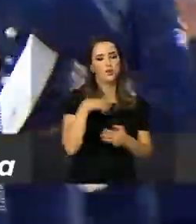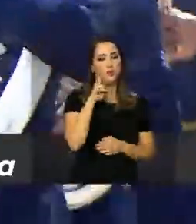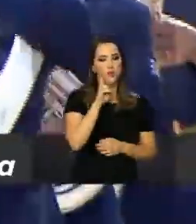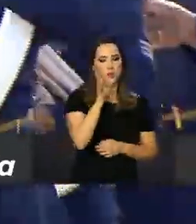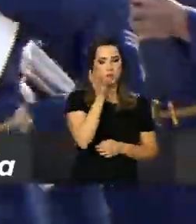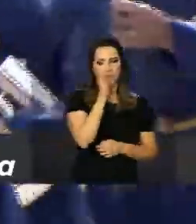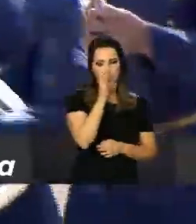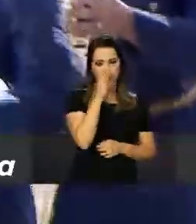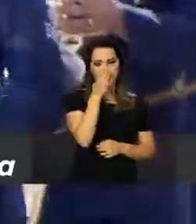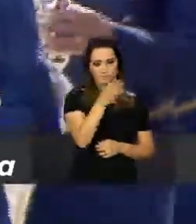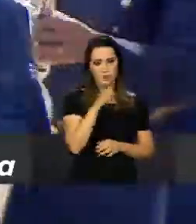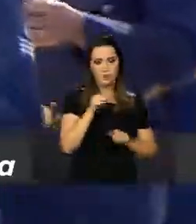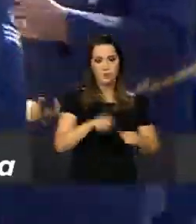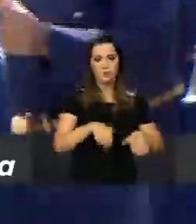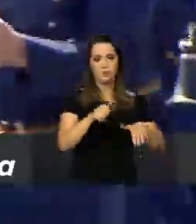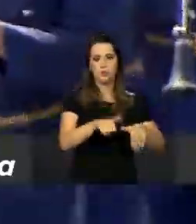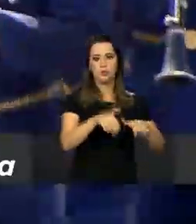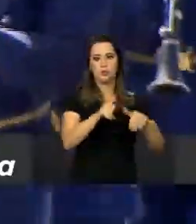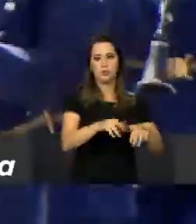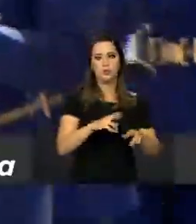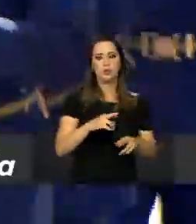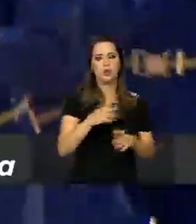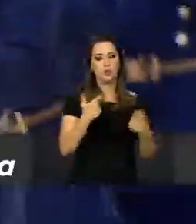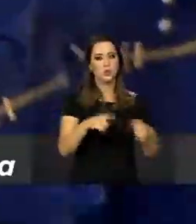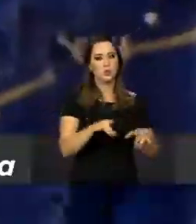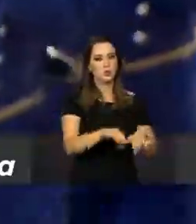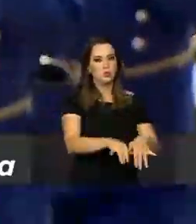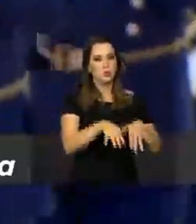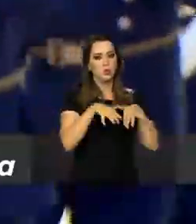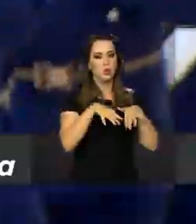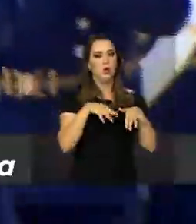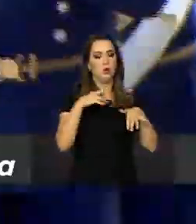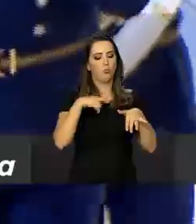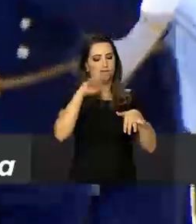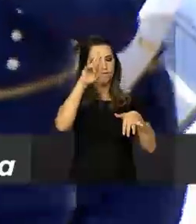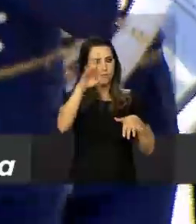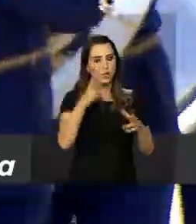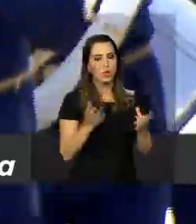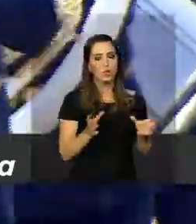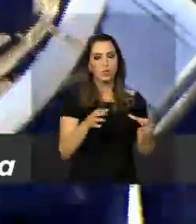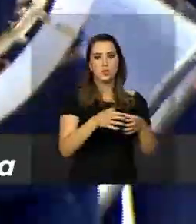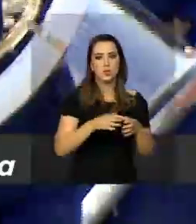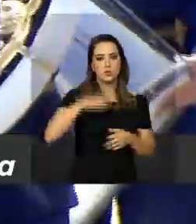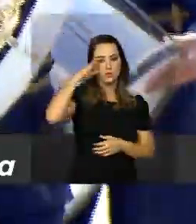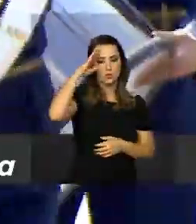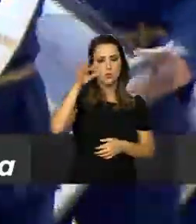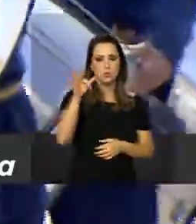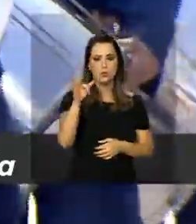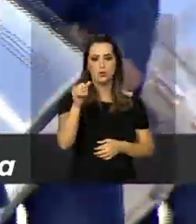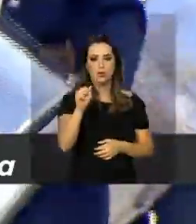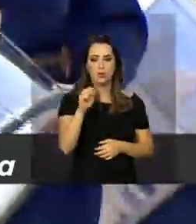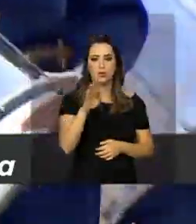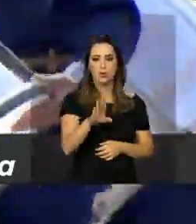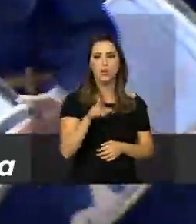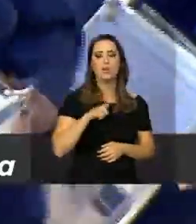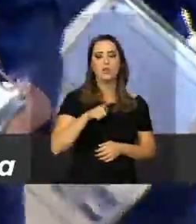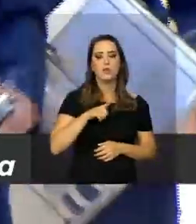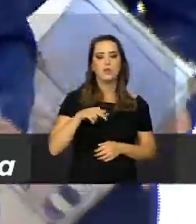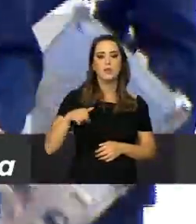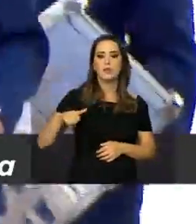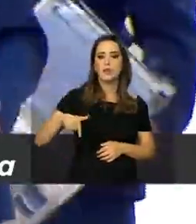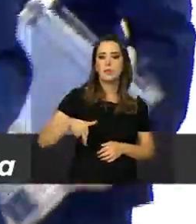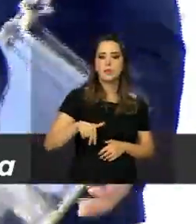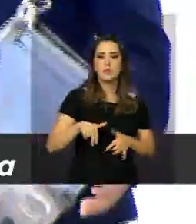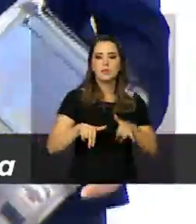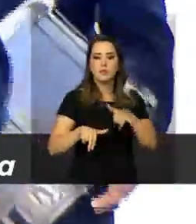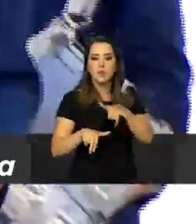no palanque das autoridades, não é, Renata? E essa parte do desfile da Força Aérea temos em solo e também no ar. Bem